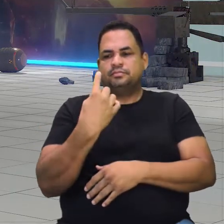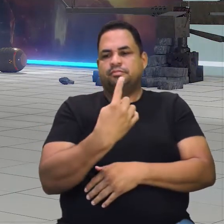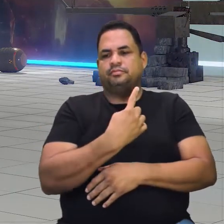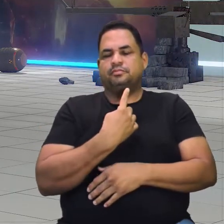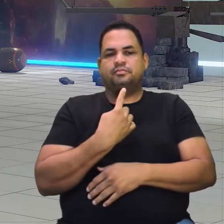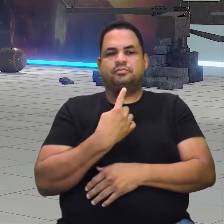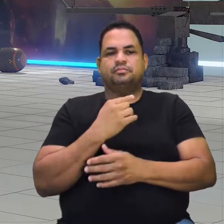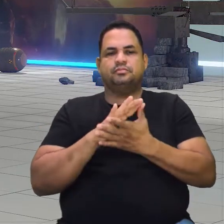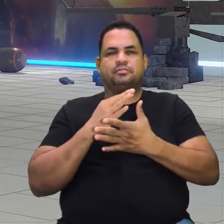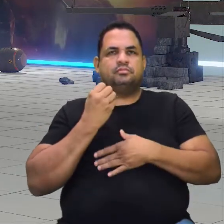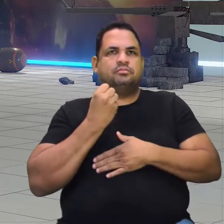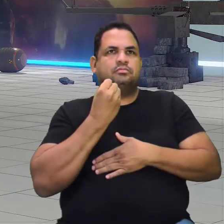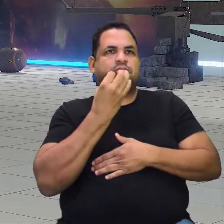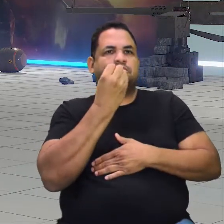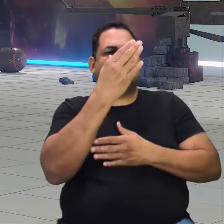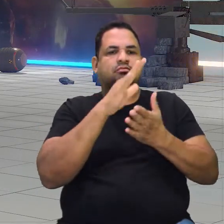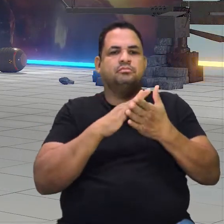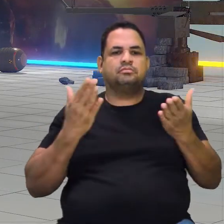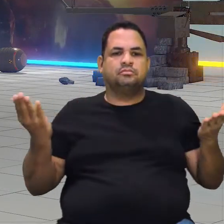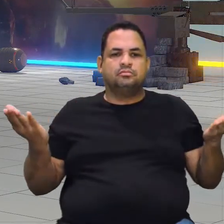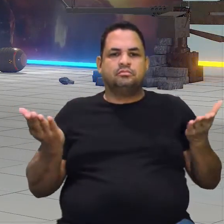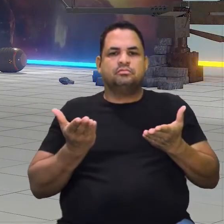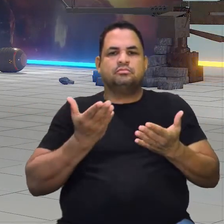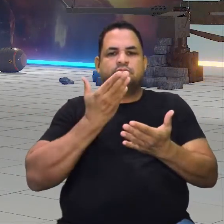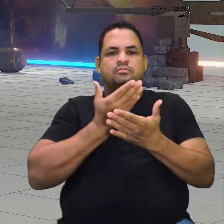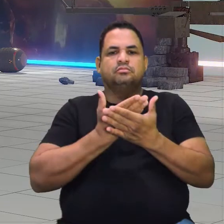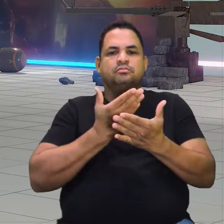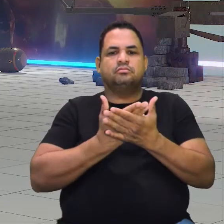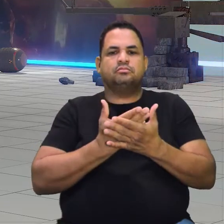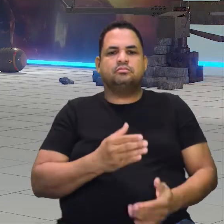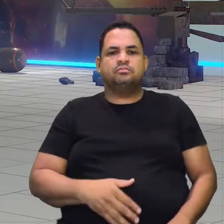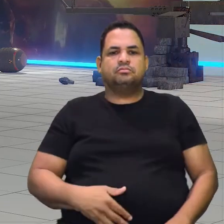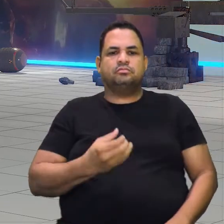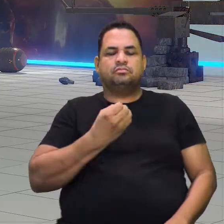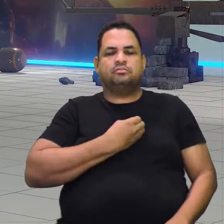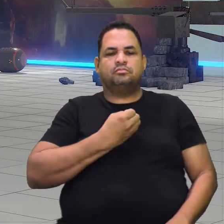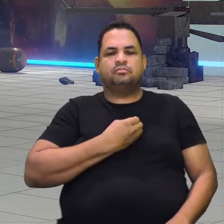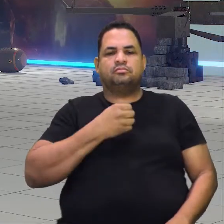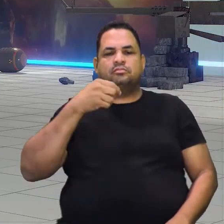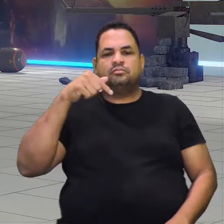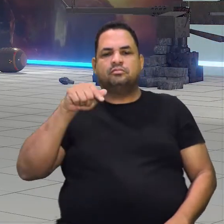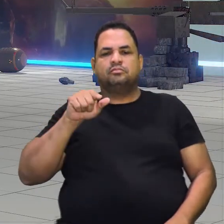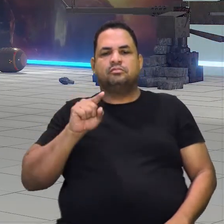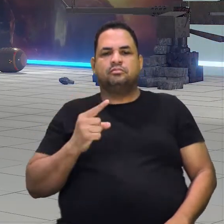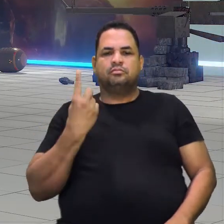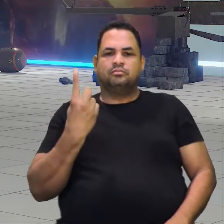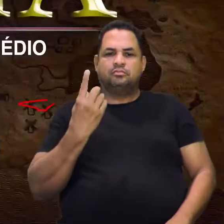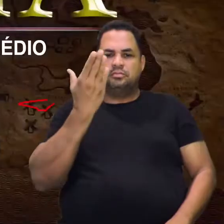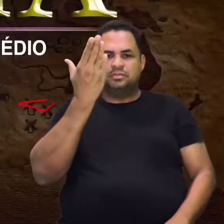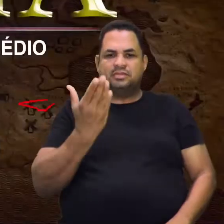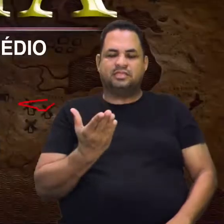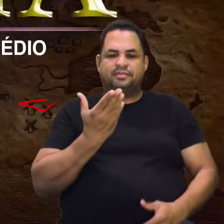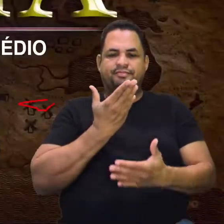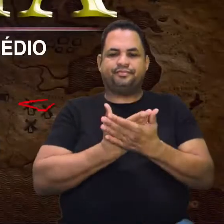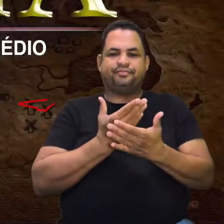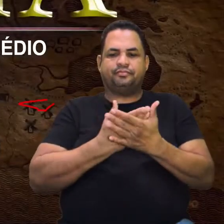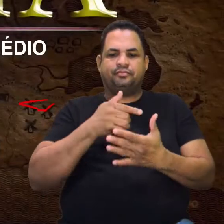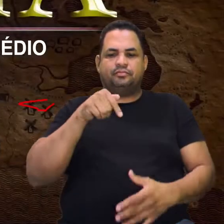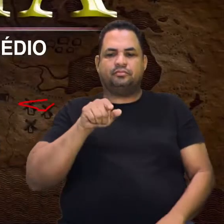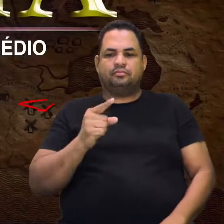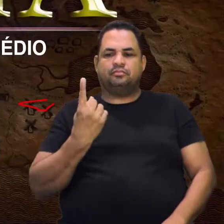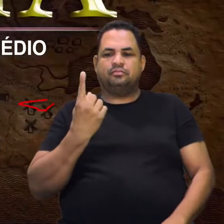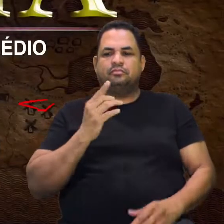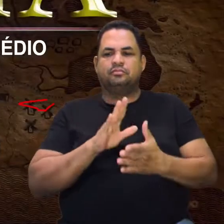nessa viagem. E hoje aqui a nossa aula é a aula de 7.1, que está aqui na tela para vocês aí, a aula de 7.1,